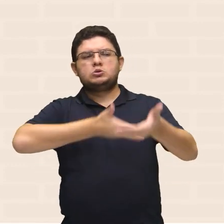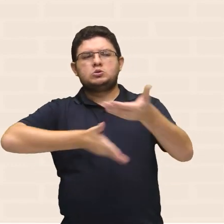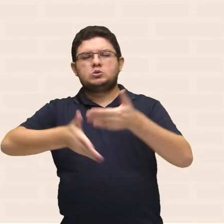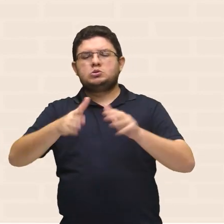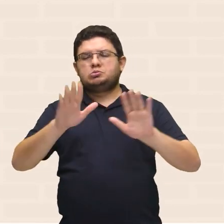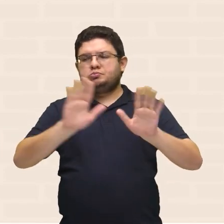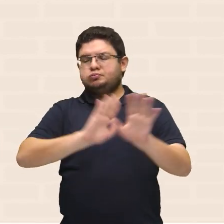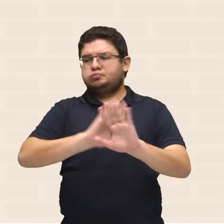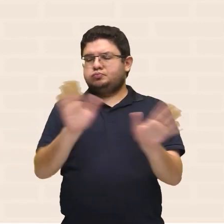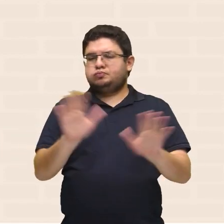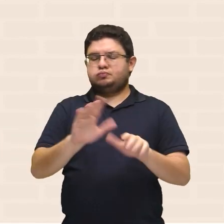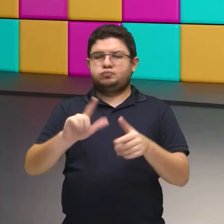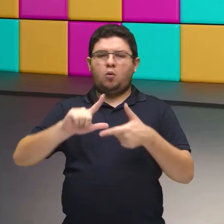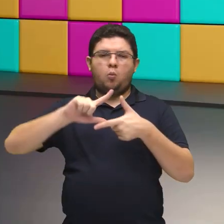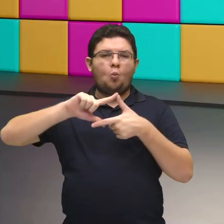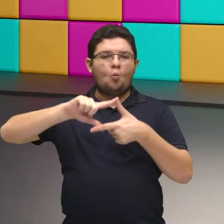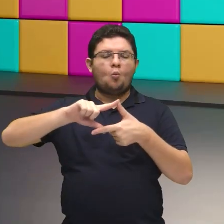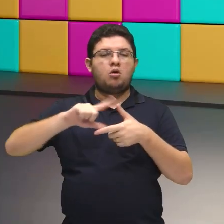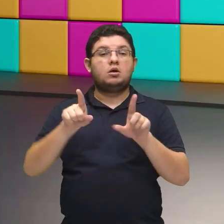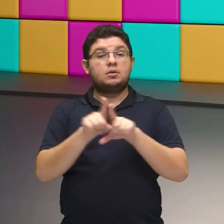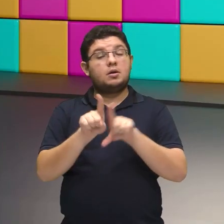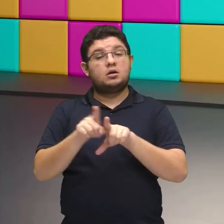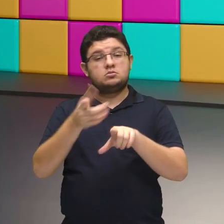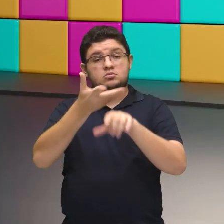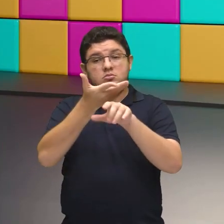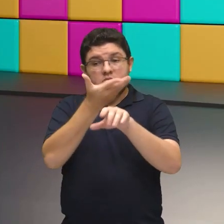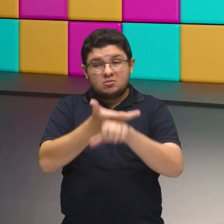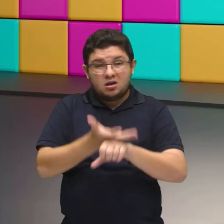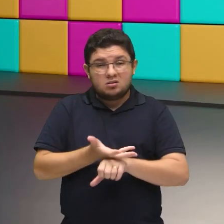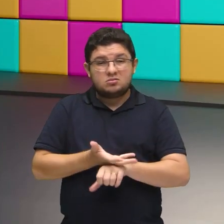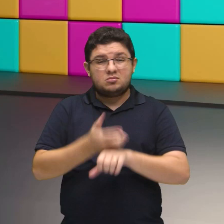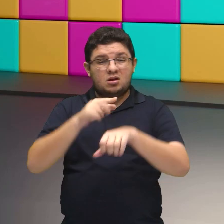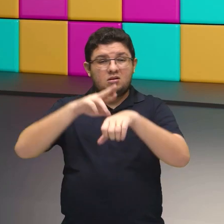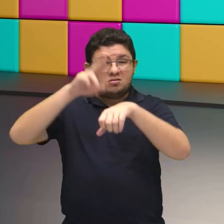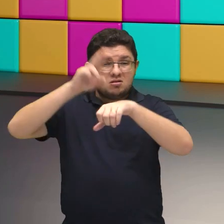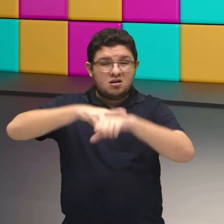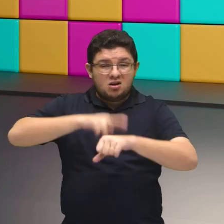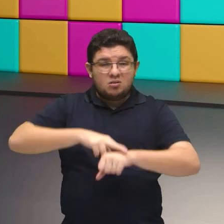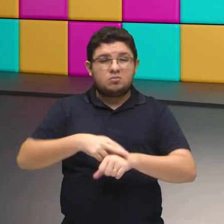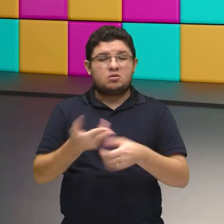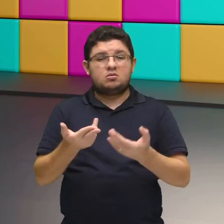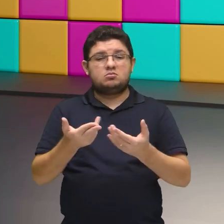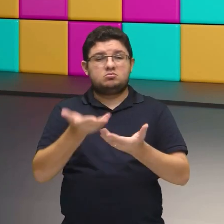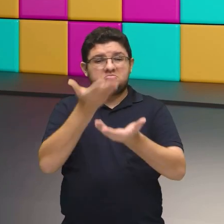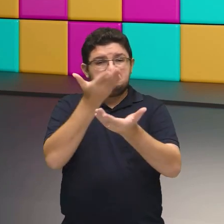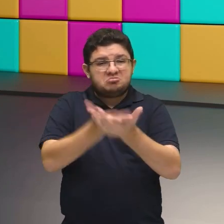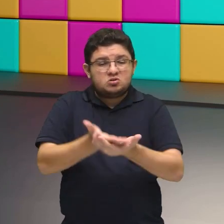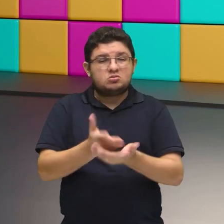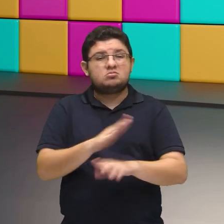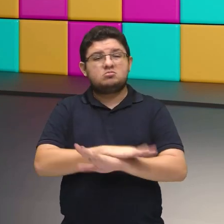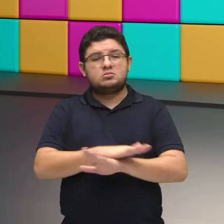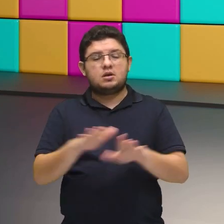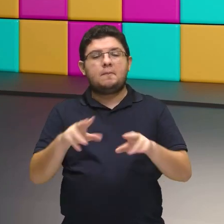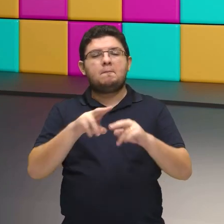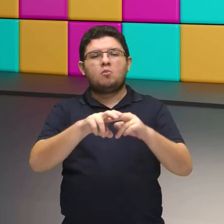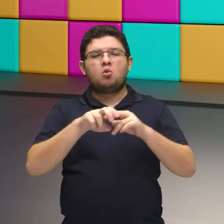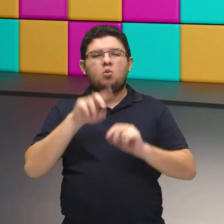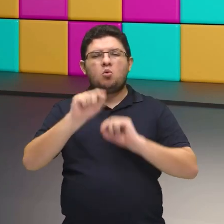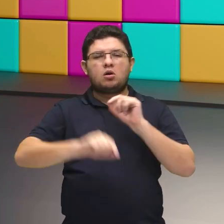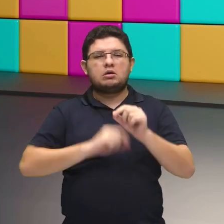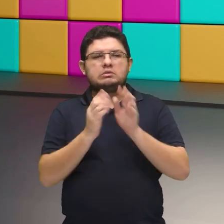ambiente escolar, eu posso reprovar, devido a algumas situações emocionais, como ansiedade, né? Algum